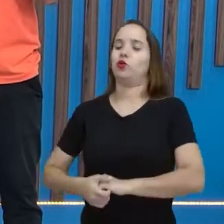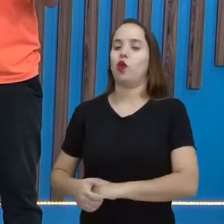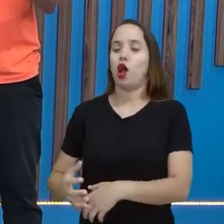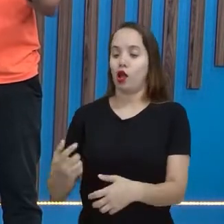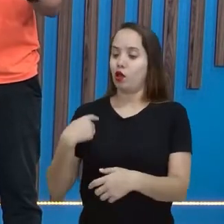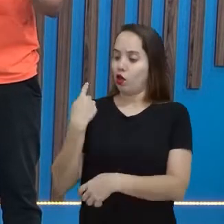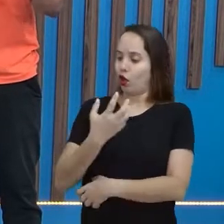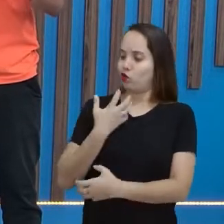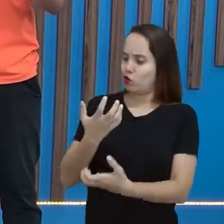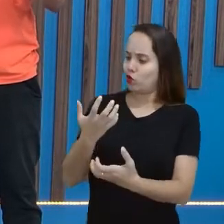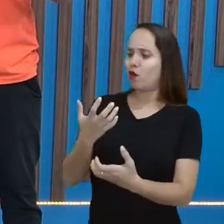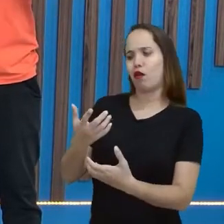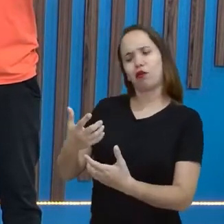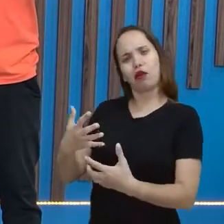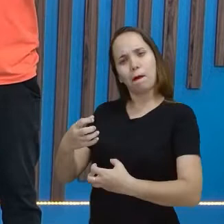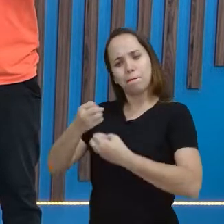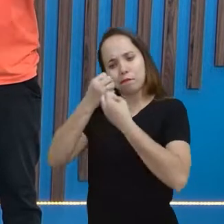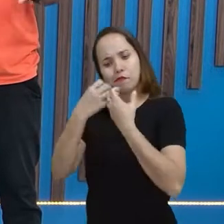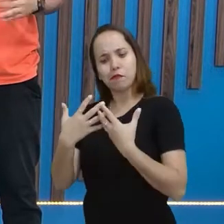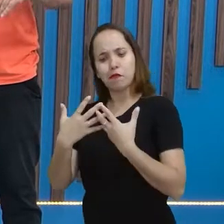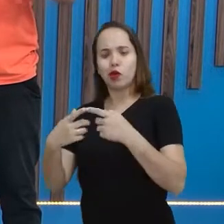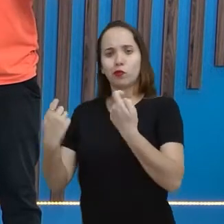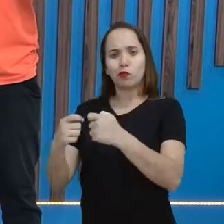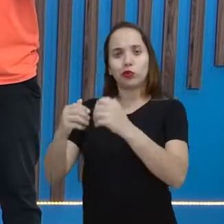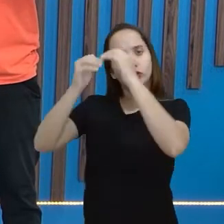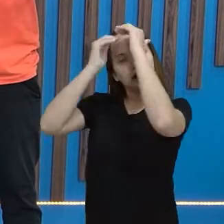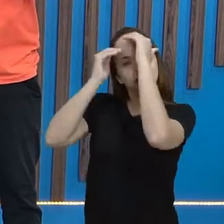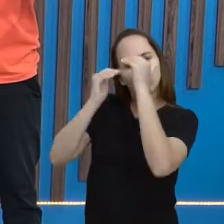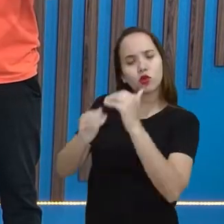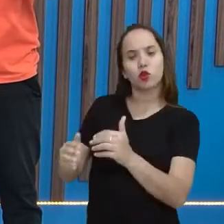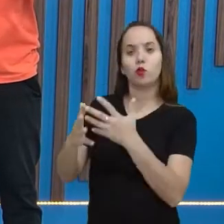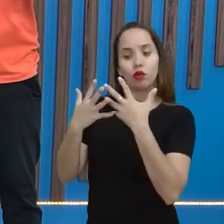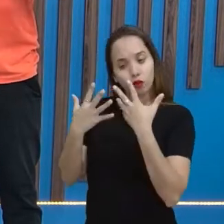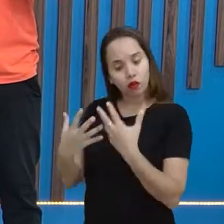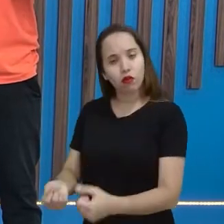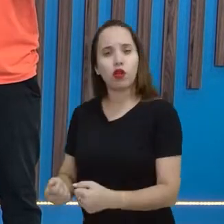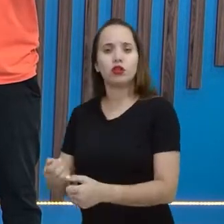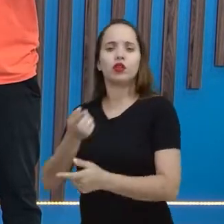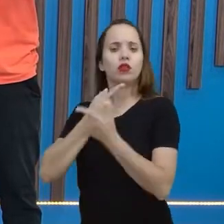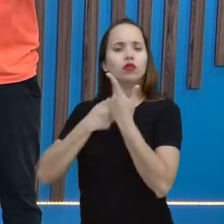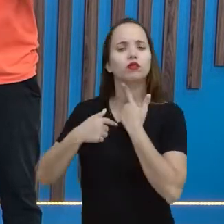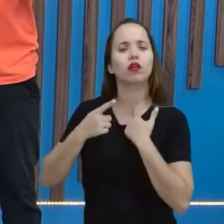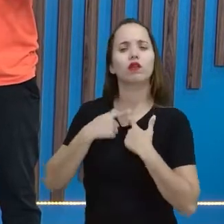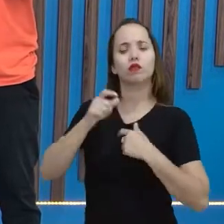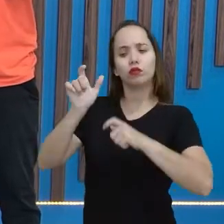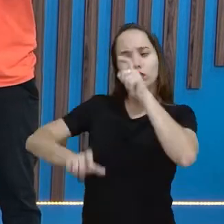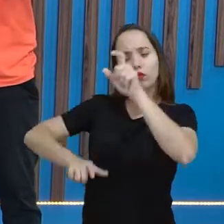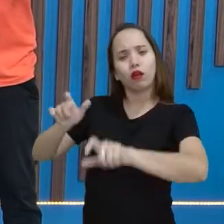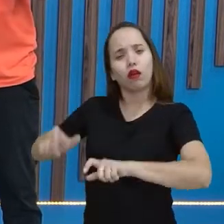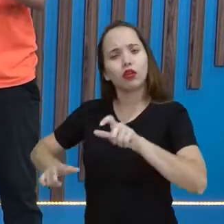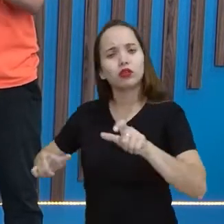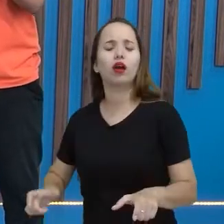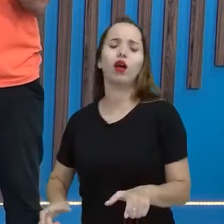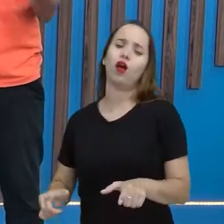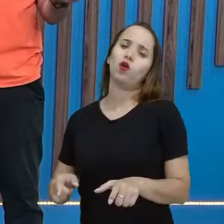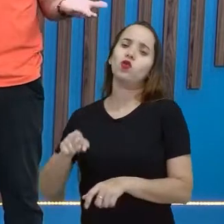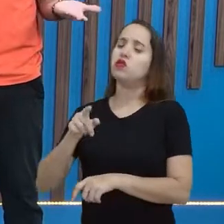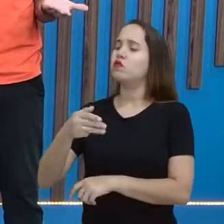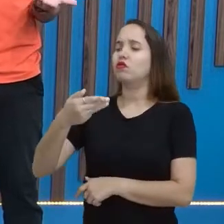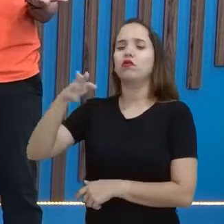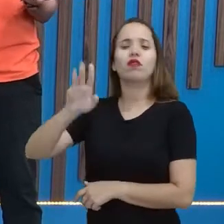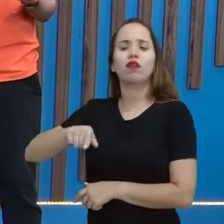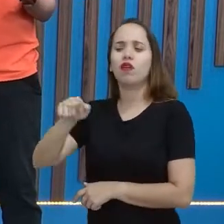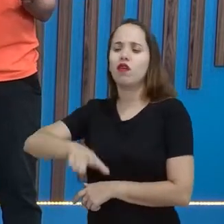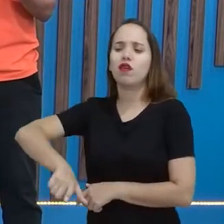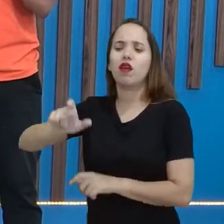quer bem, né, a gente tem que respeitar e tolerar o desejo das outras pessoas de quererem bem quem elas bem